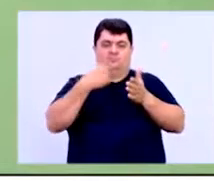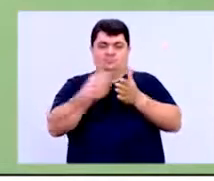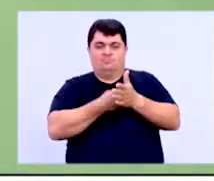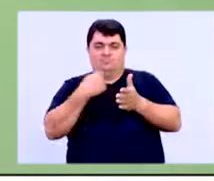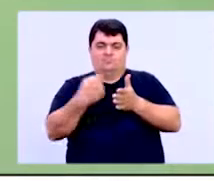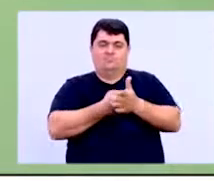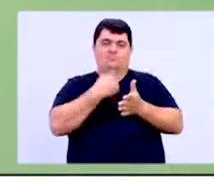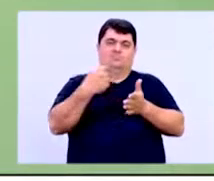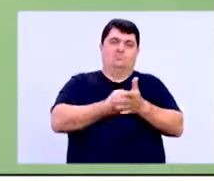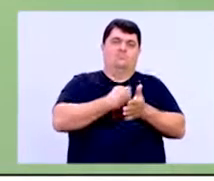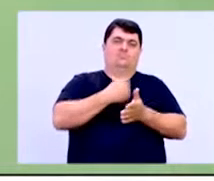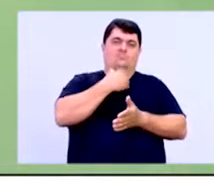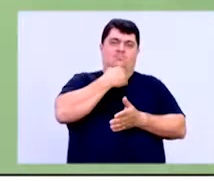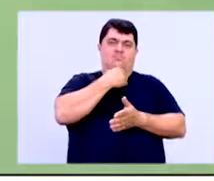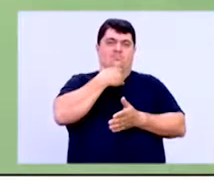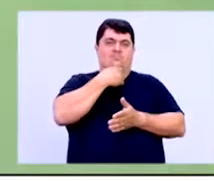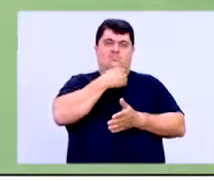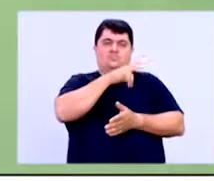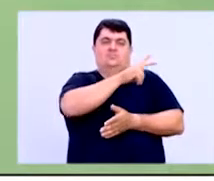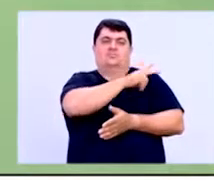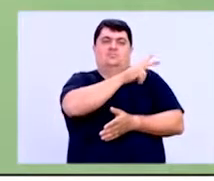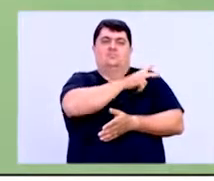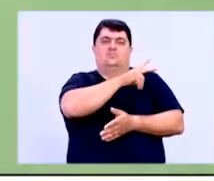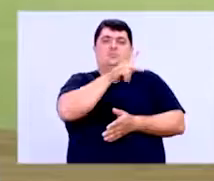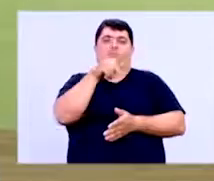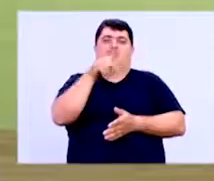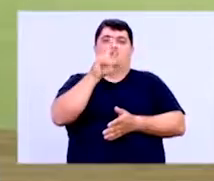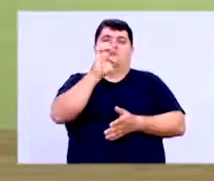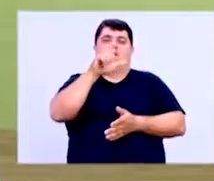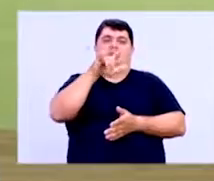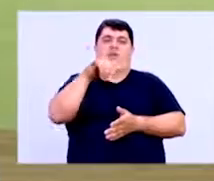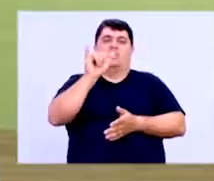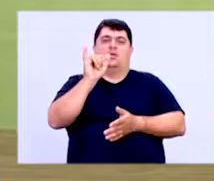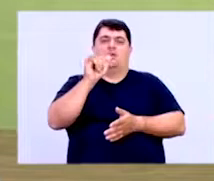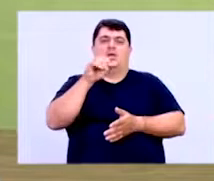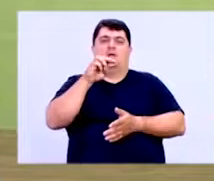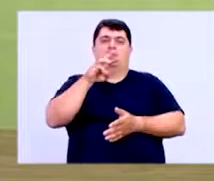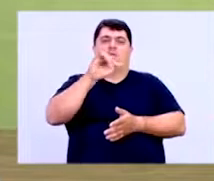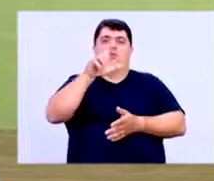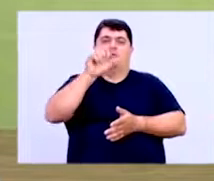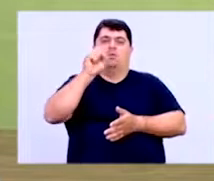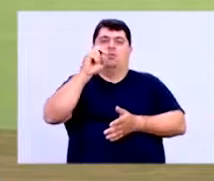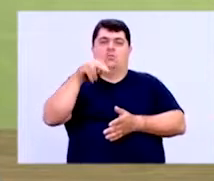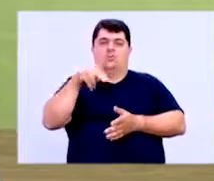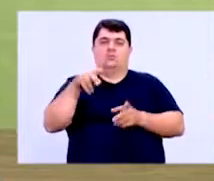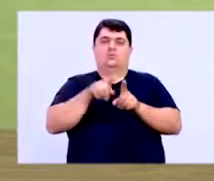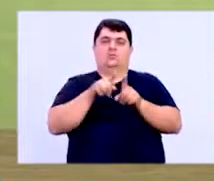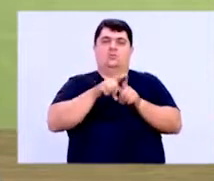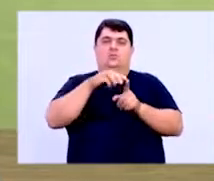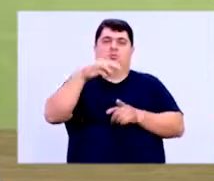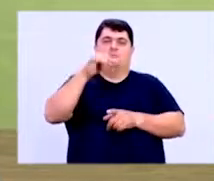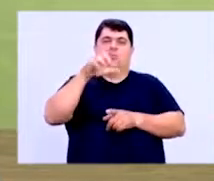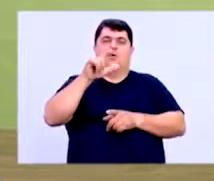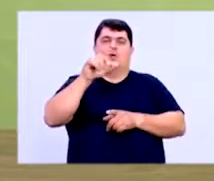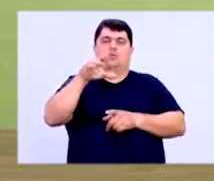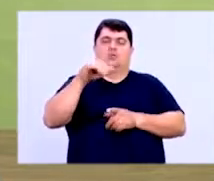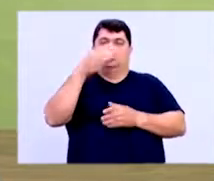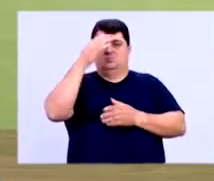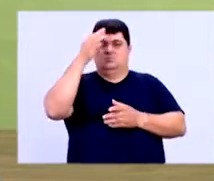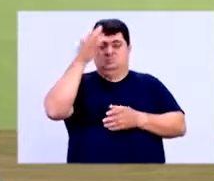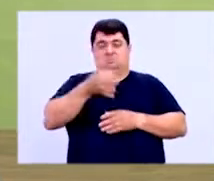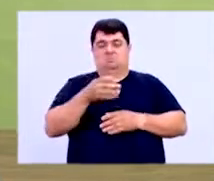né? Aluno de Vilhena, a Kelly, Wilson e a Marlúcia acertaram essa questão aí, professor,